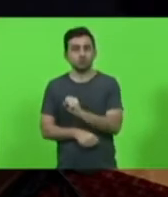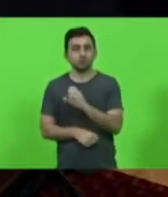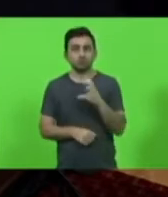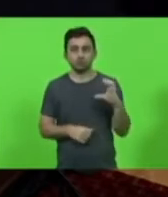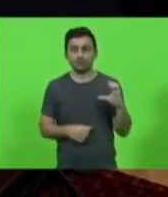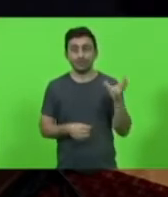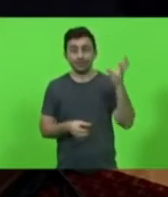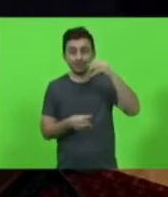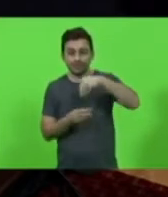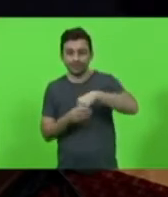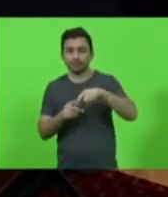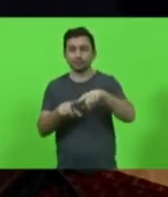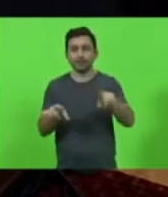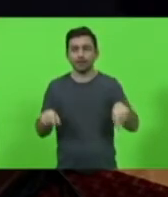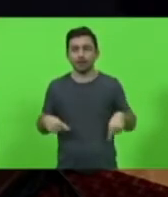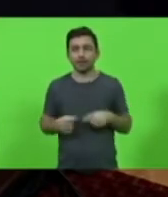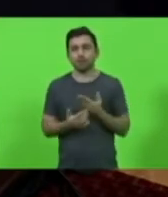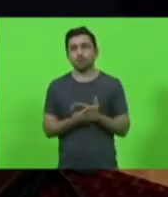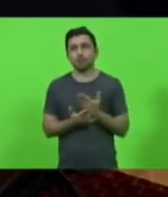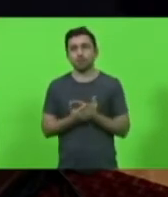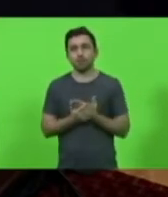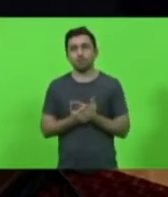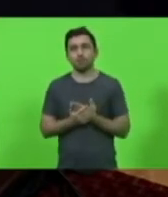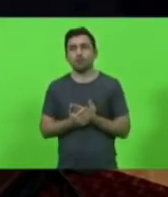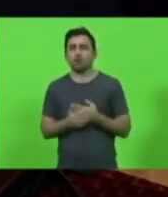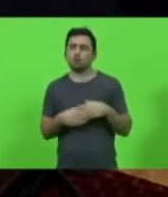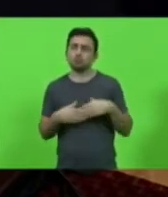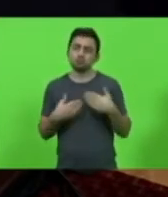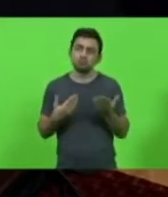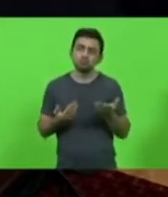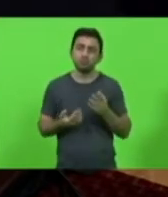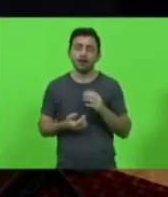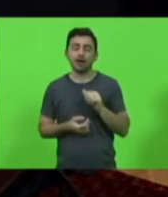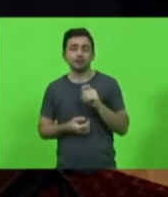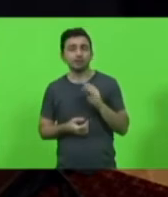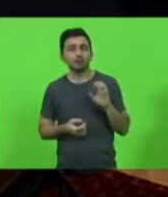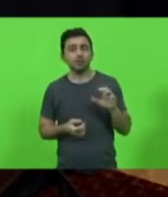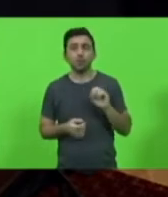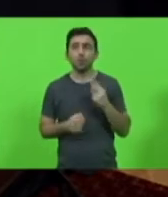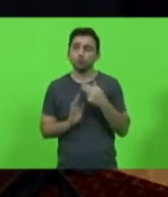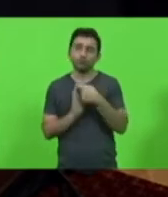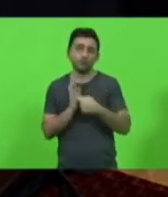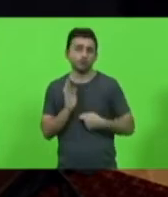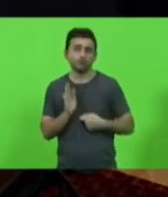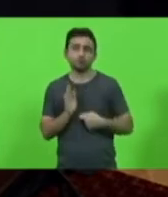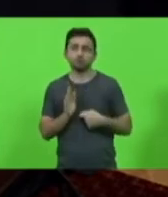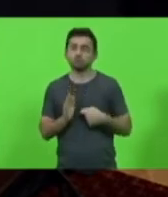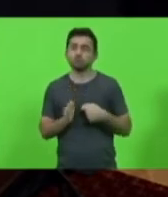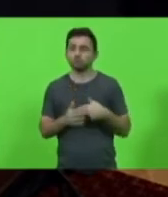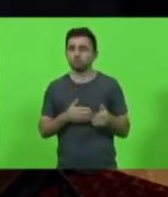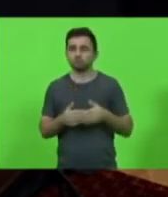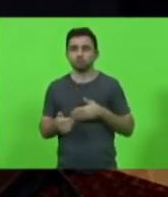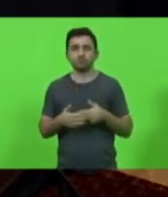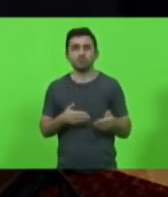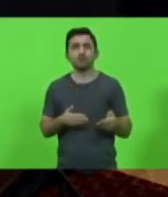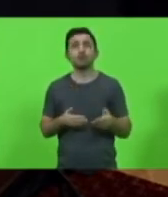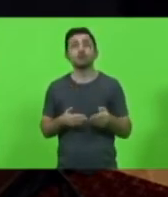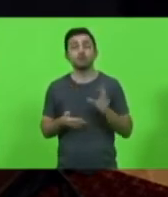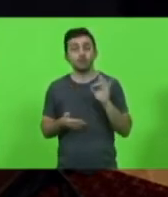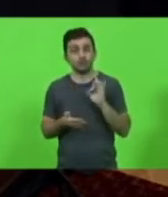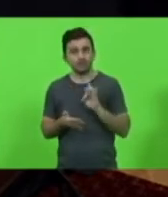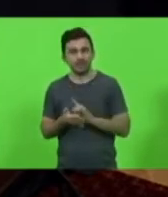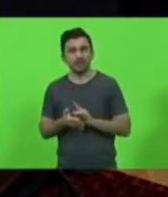sala de aula, seja ele, deputado Silvio, temporário, efetivo. É realmente uma